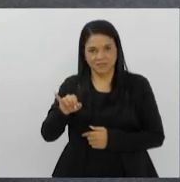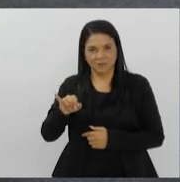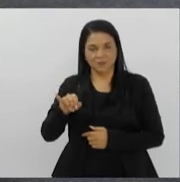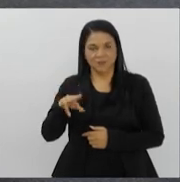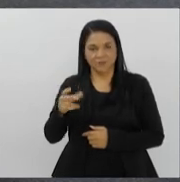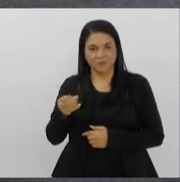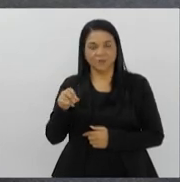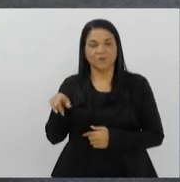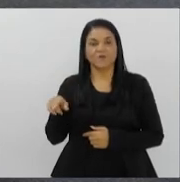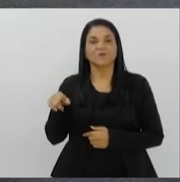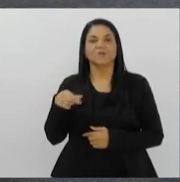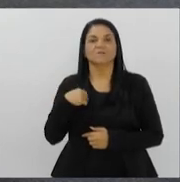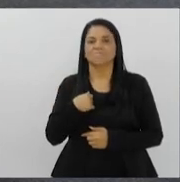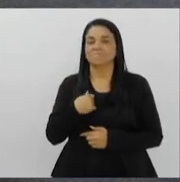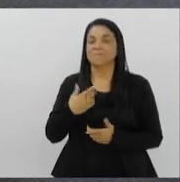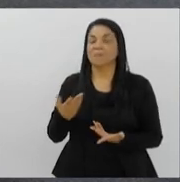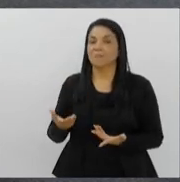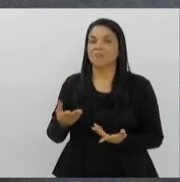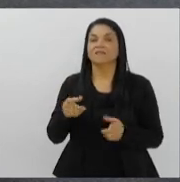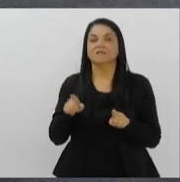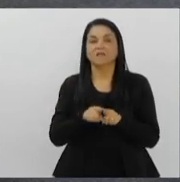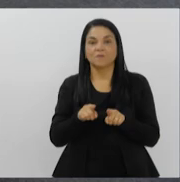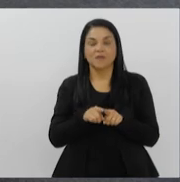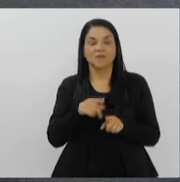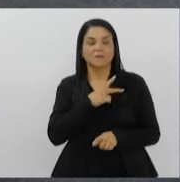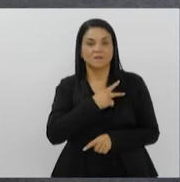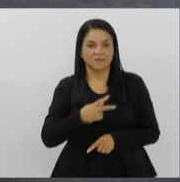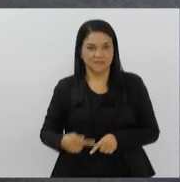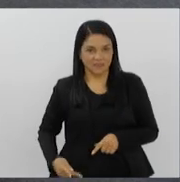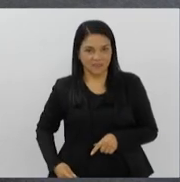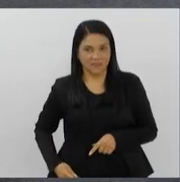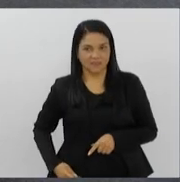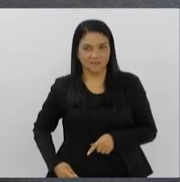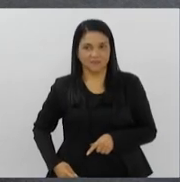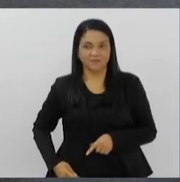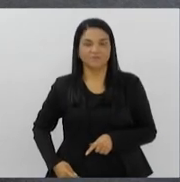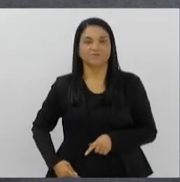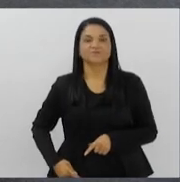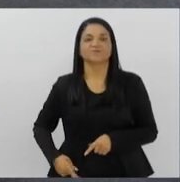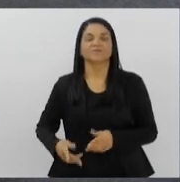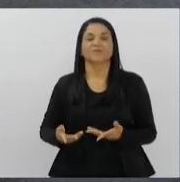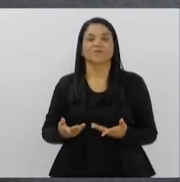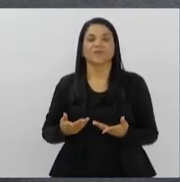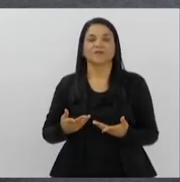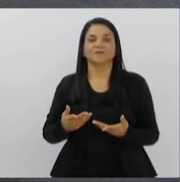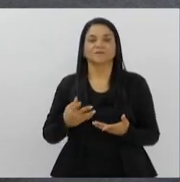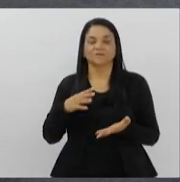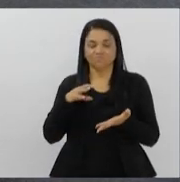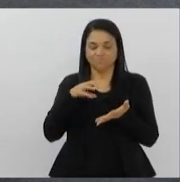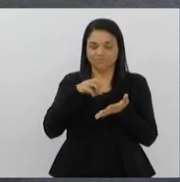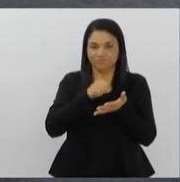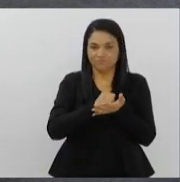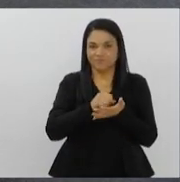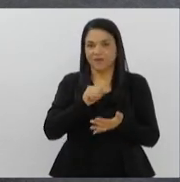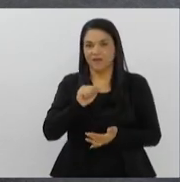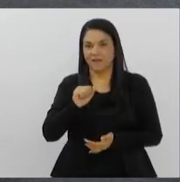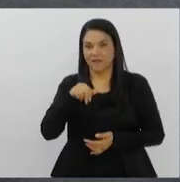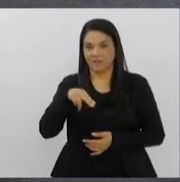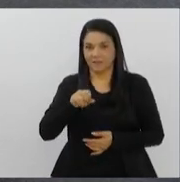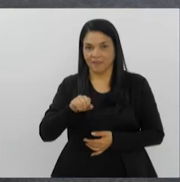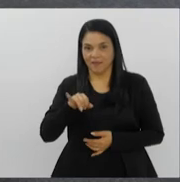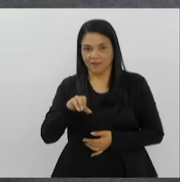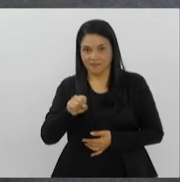dele, e também, senhora presidente, de deixar consignado nos anais desta casa